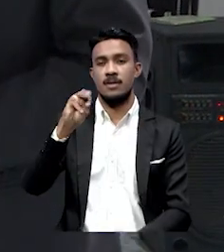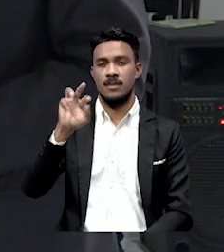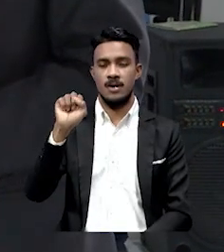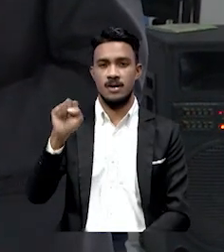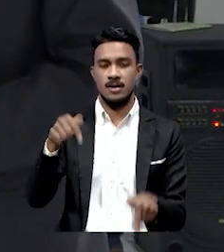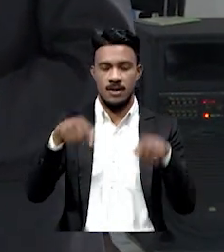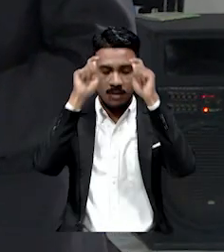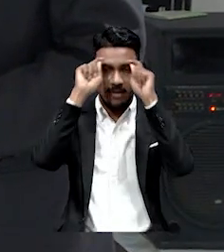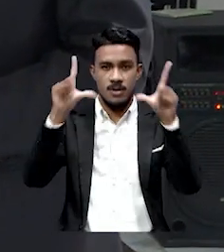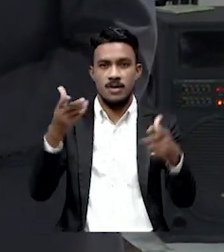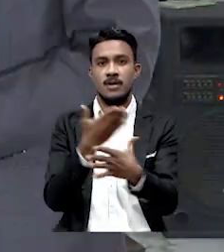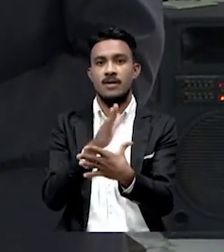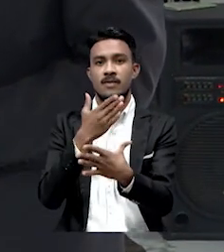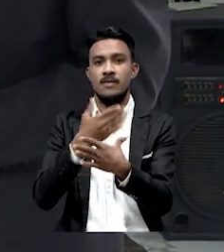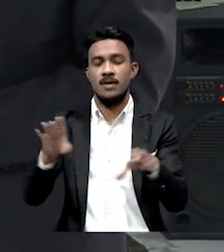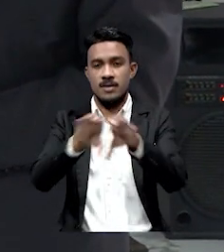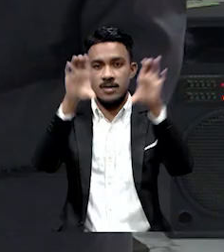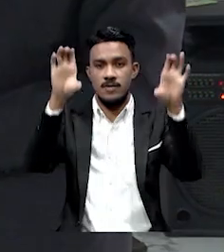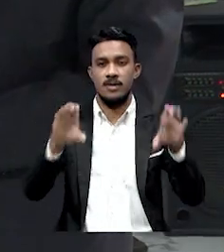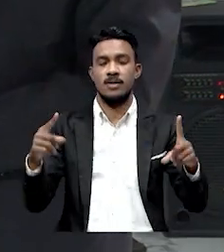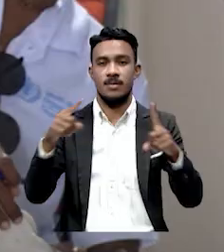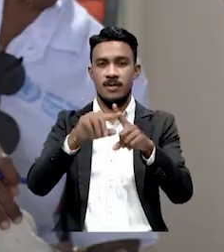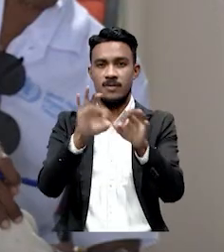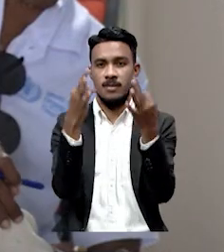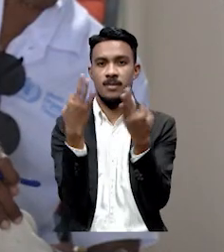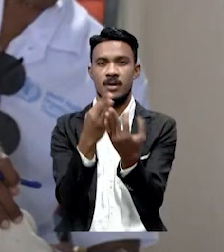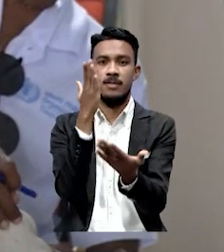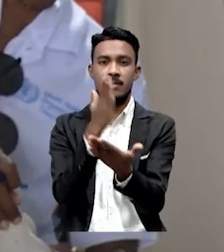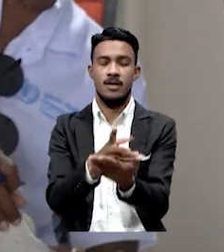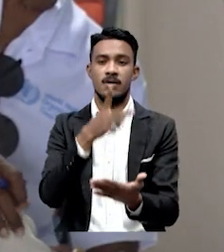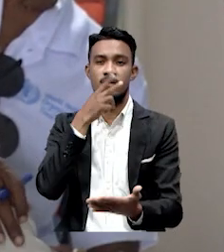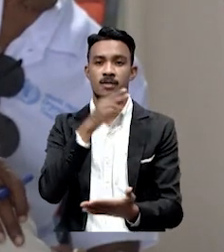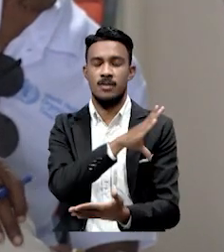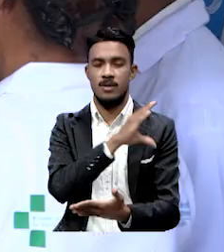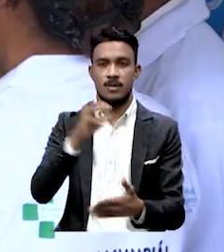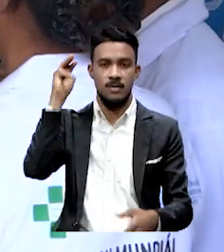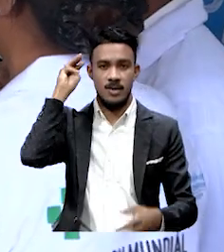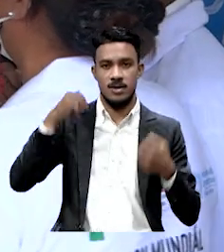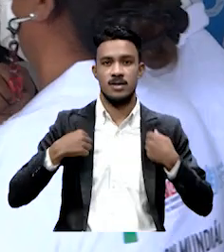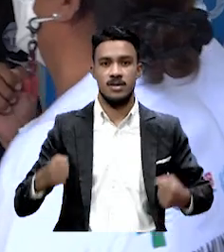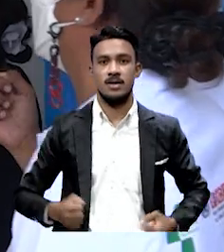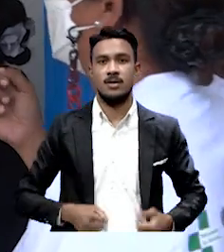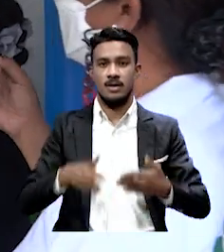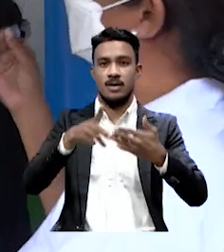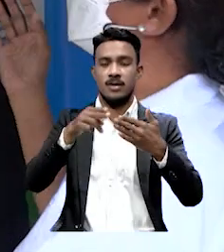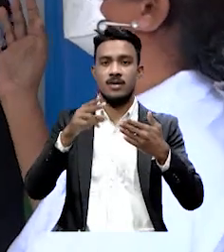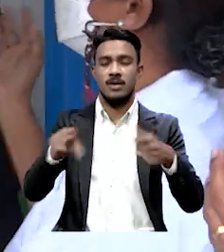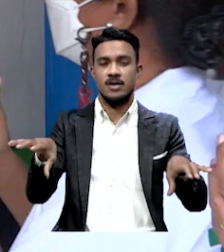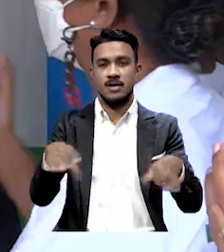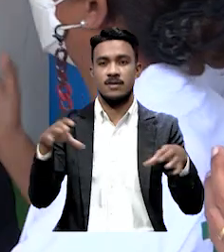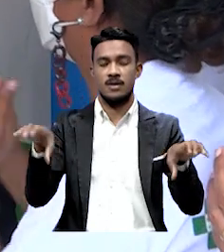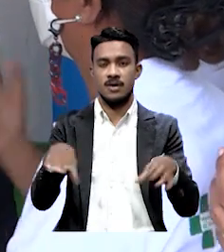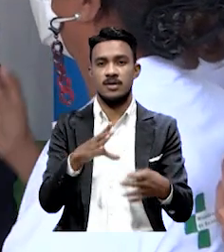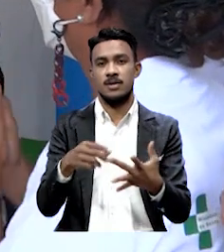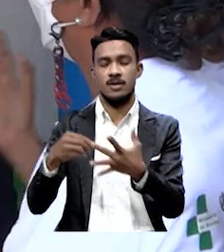Timor-Leste, fazemos certificado para a família para fuma. Nunemos, ministra Saúde, inaugura centro serviço pacote